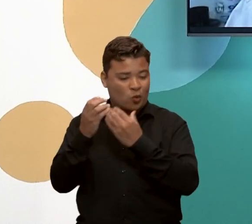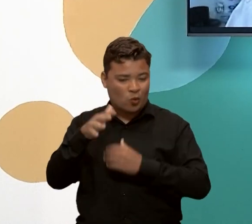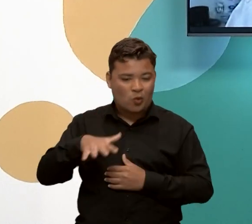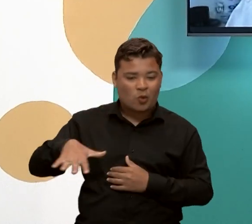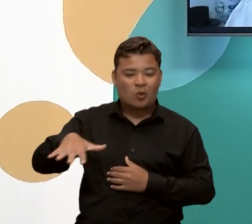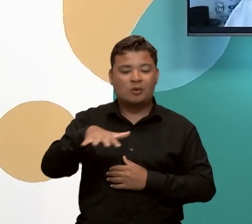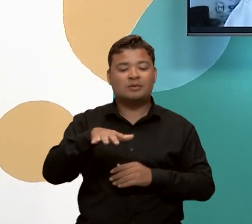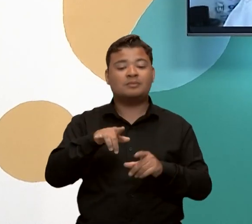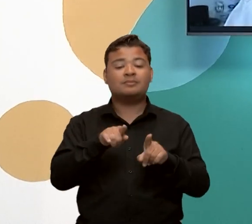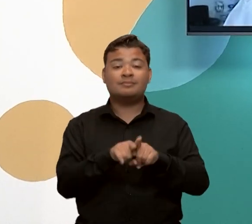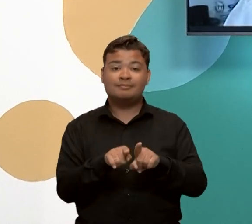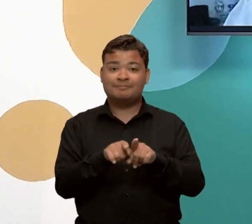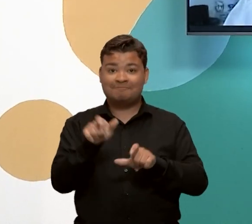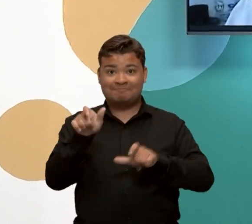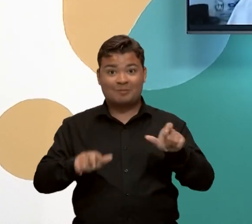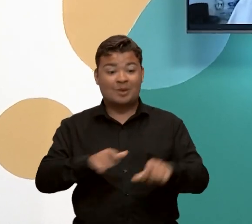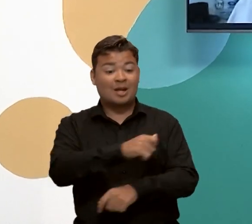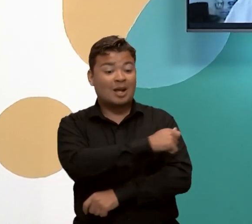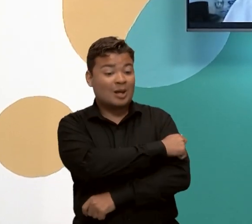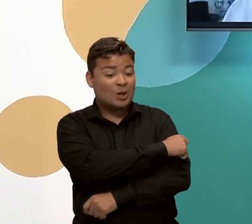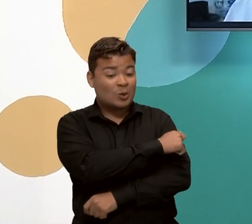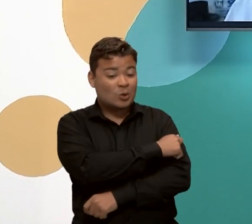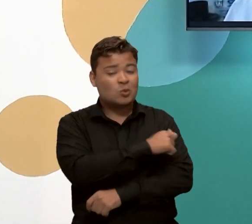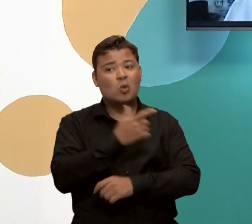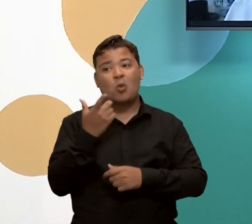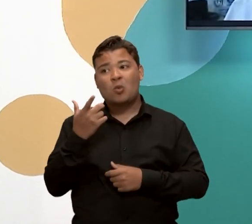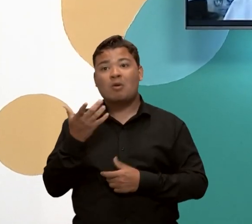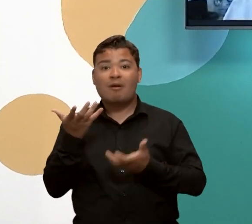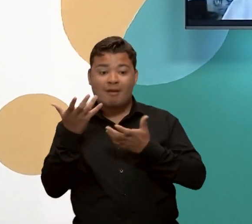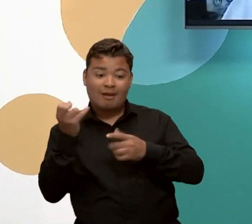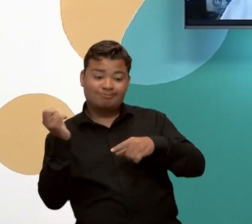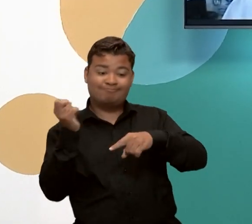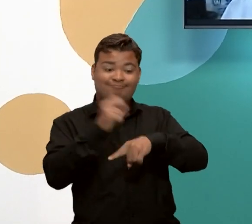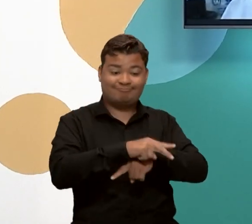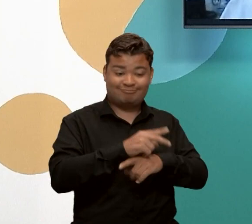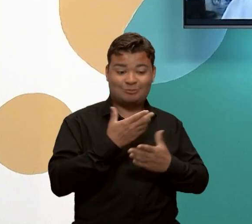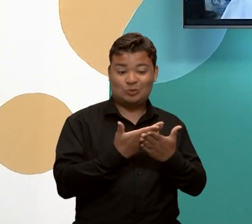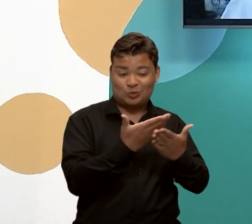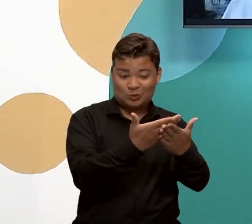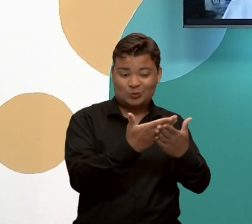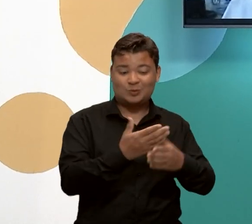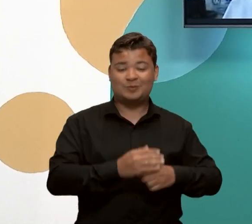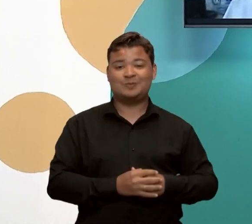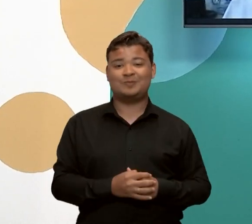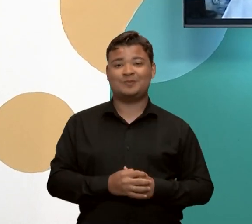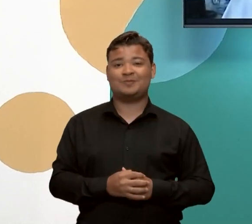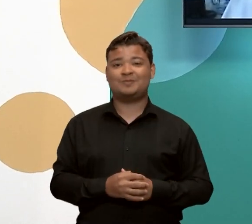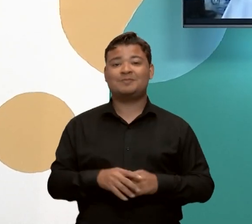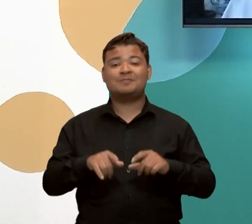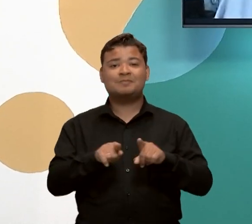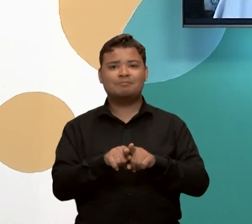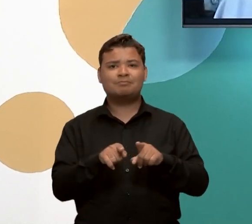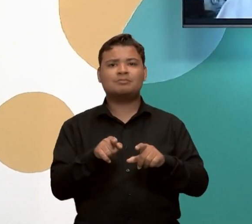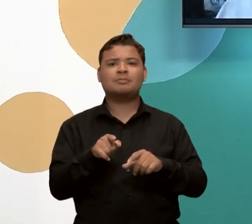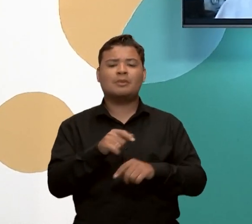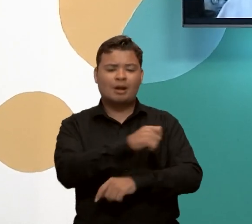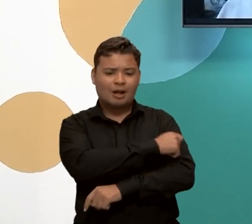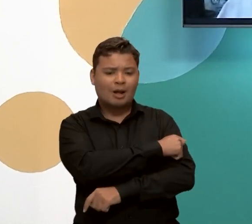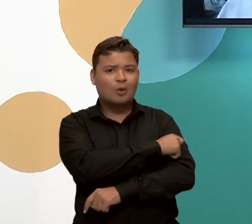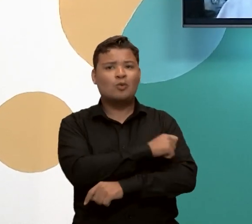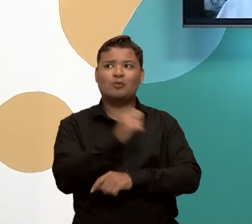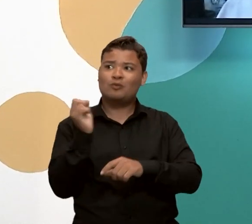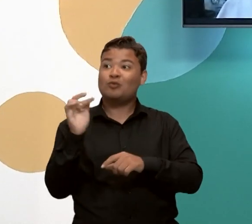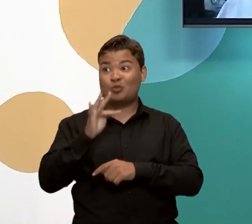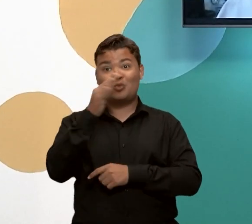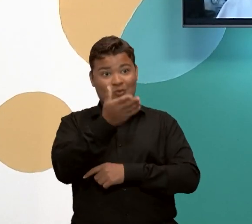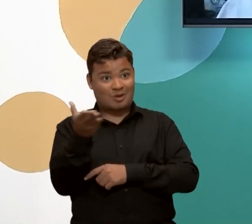os nossos estudantes, os nossos candidatos hoje e nossos alunos amanhã.